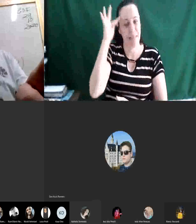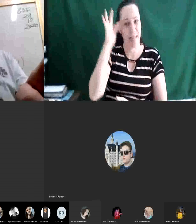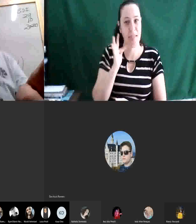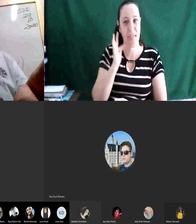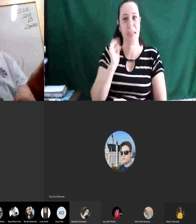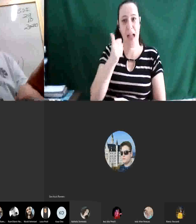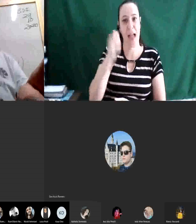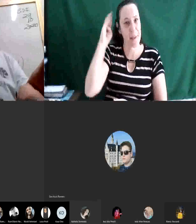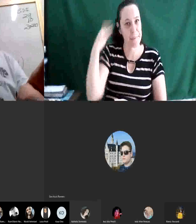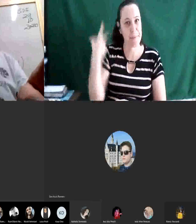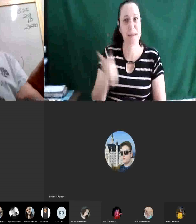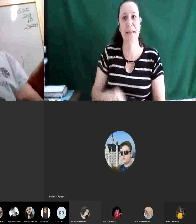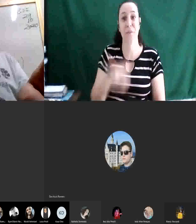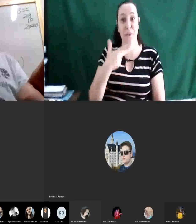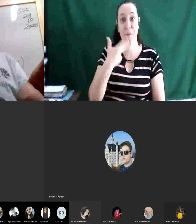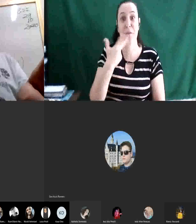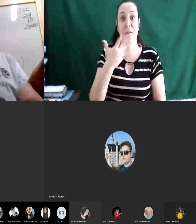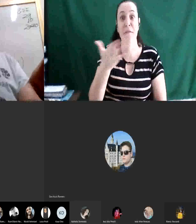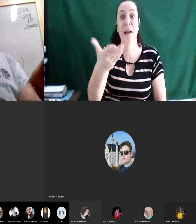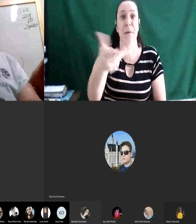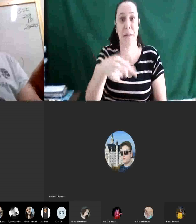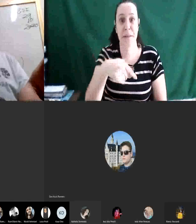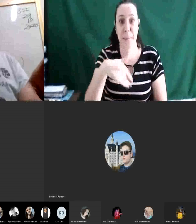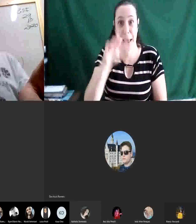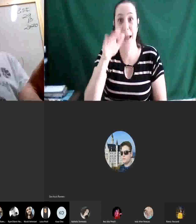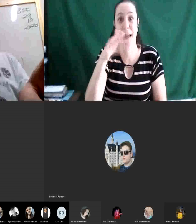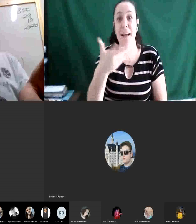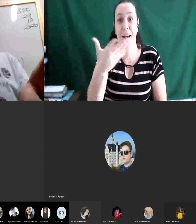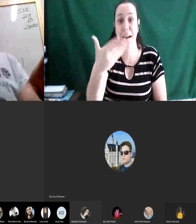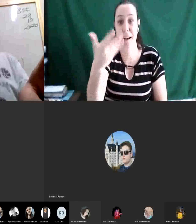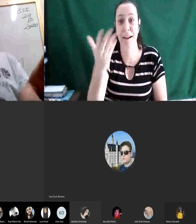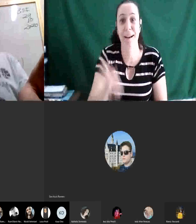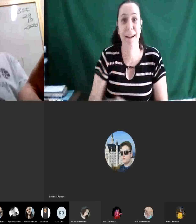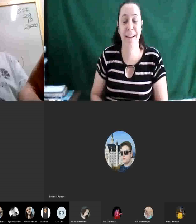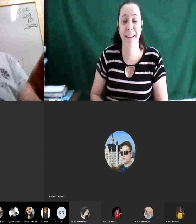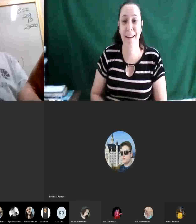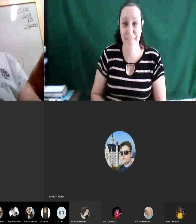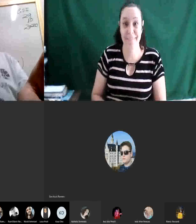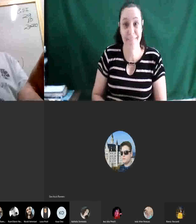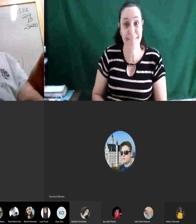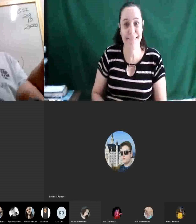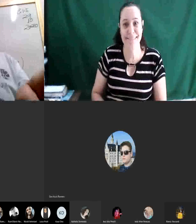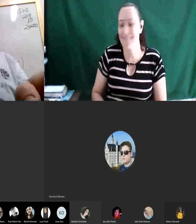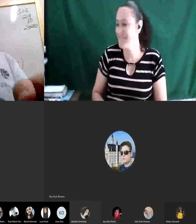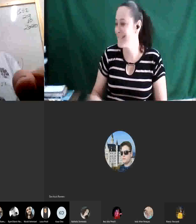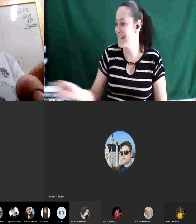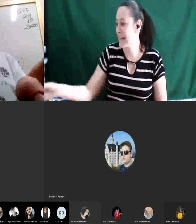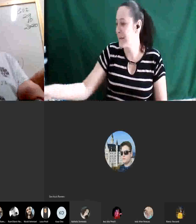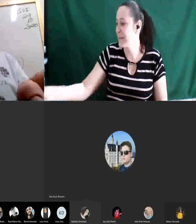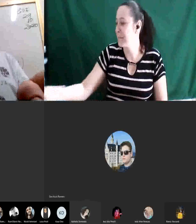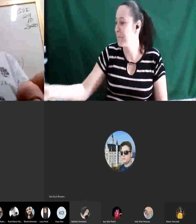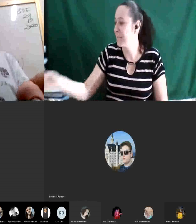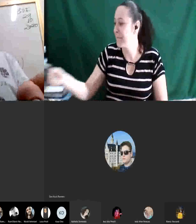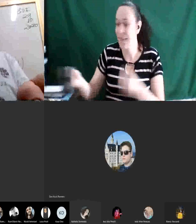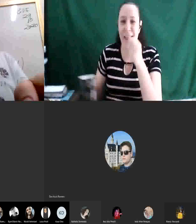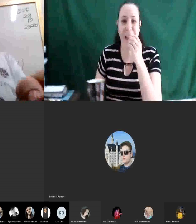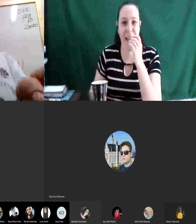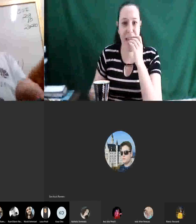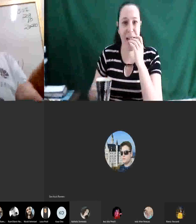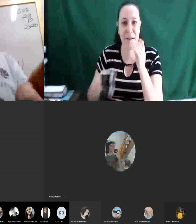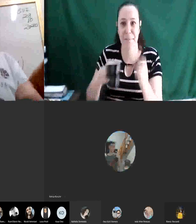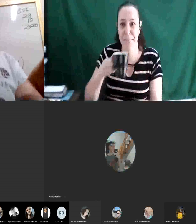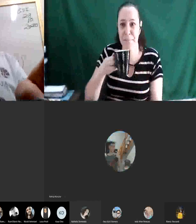uma análise de log da sua rede, você verifica se a sua rede está tendo muito tráfego de dados, fora de um padrão, né?